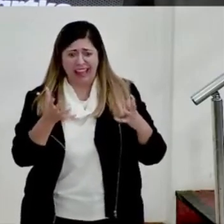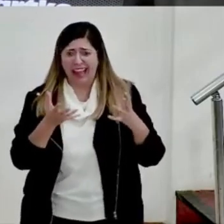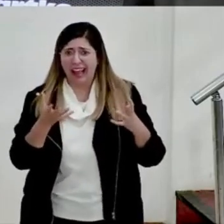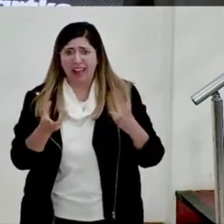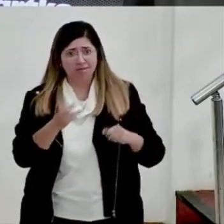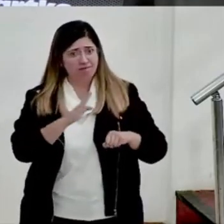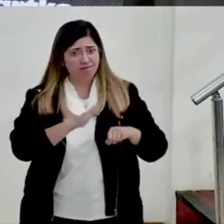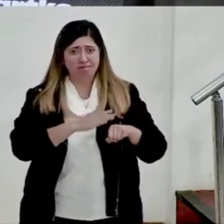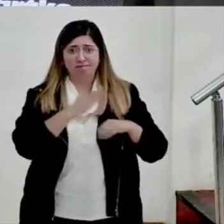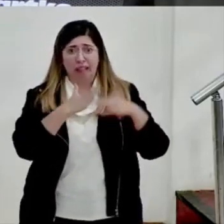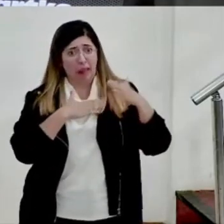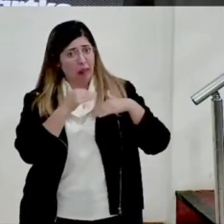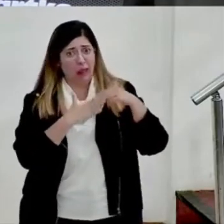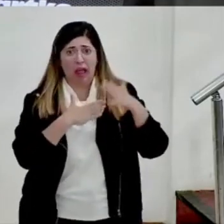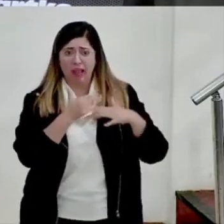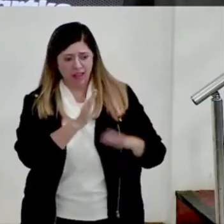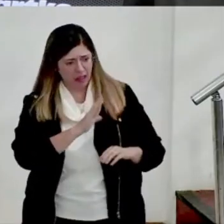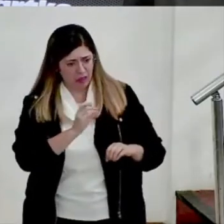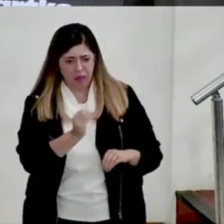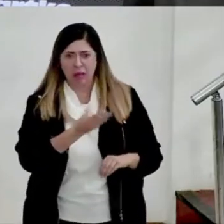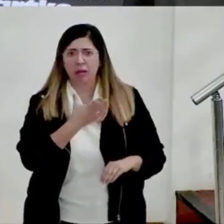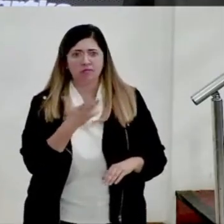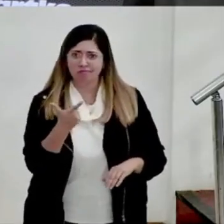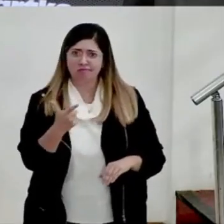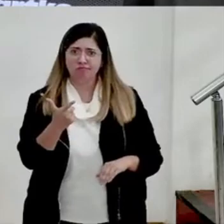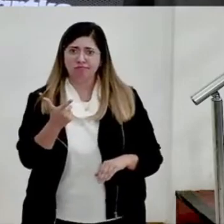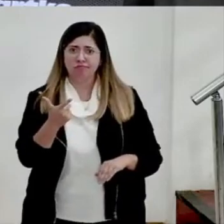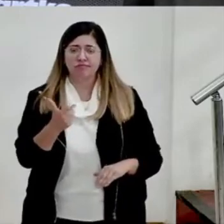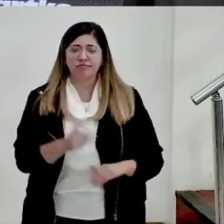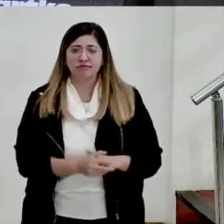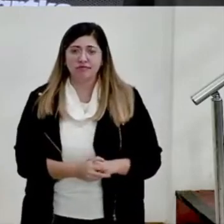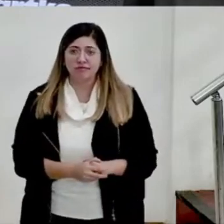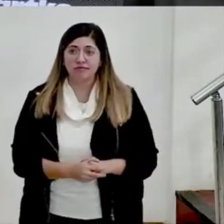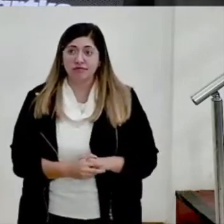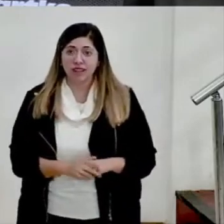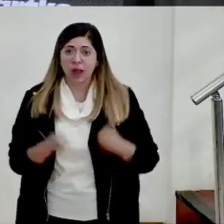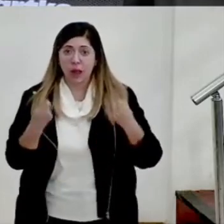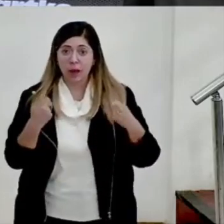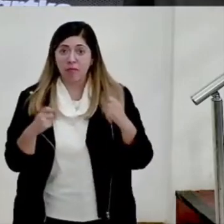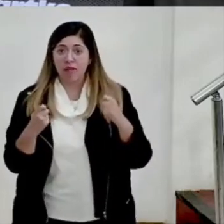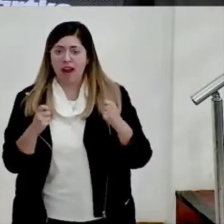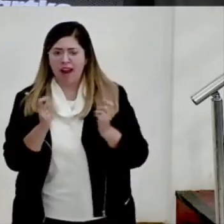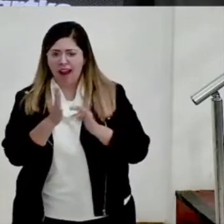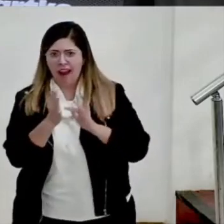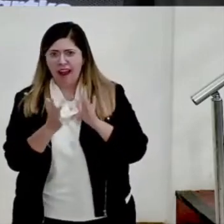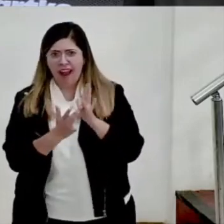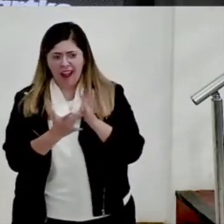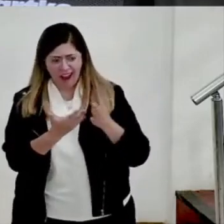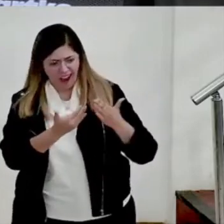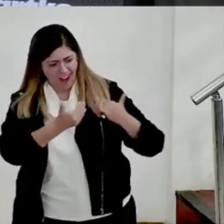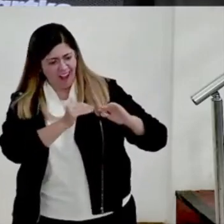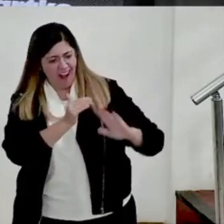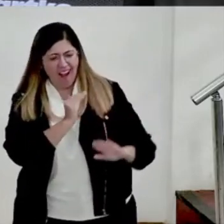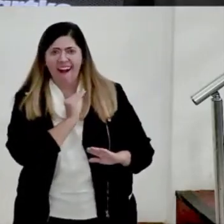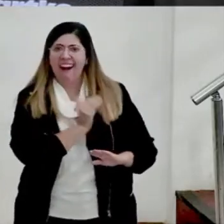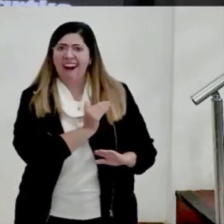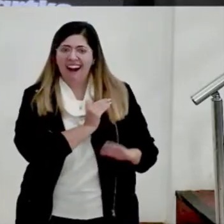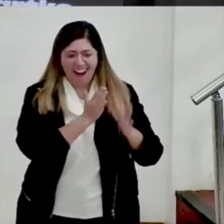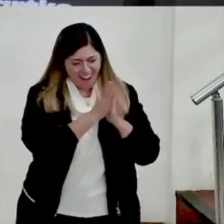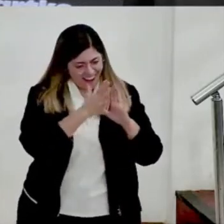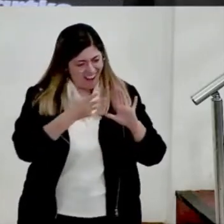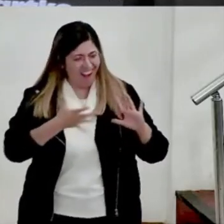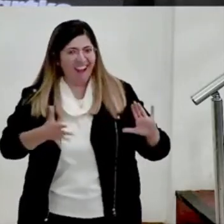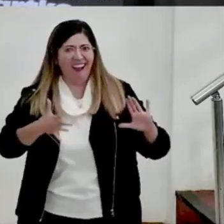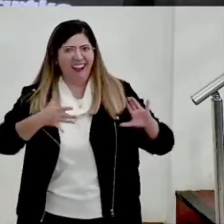produzir a luz, amar a luz. Deus precisava agir e fazer essa luz brilhar. E